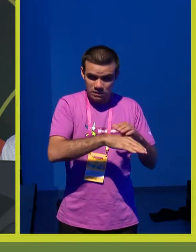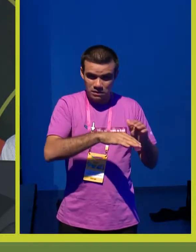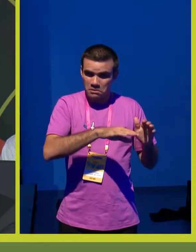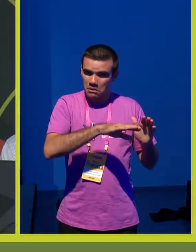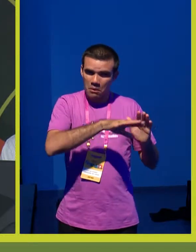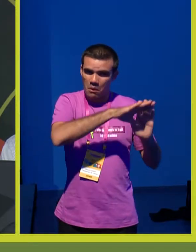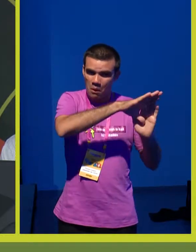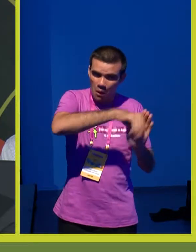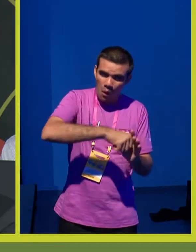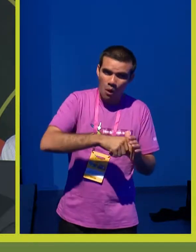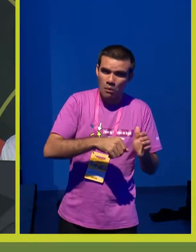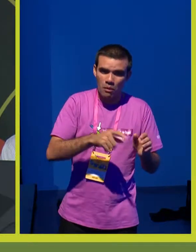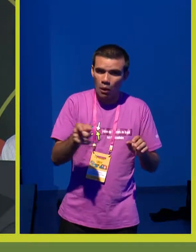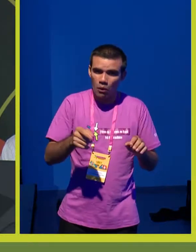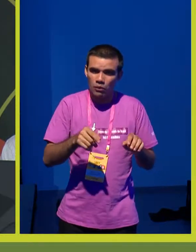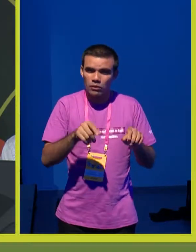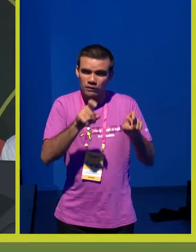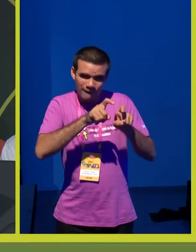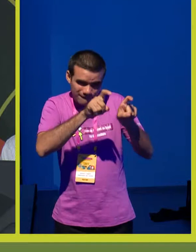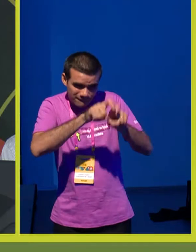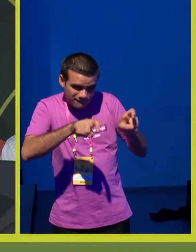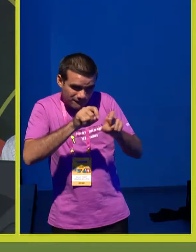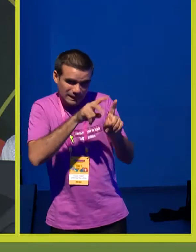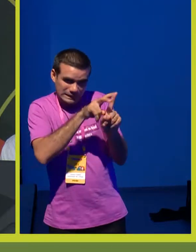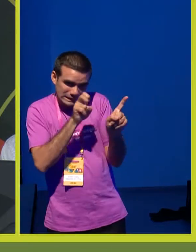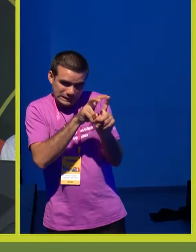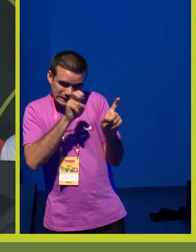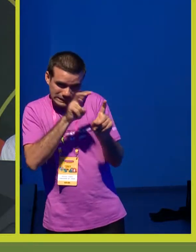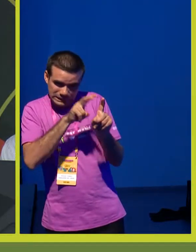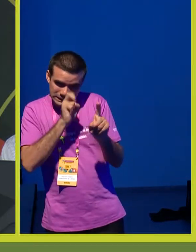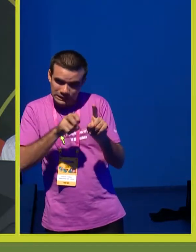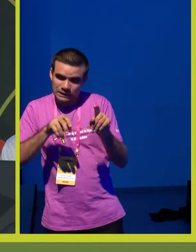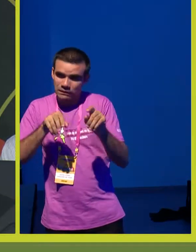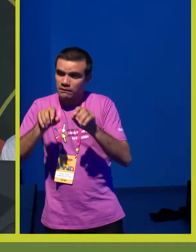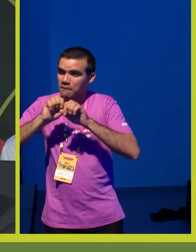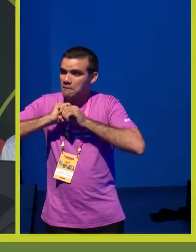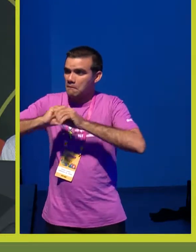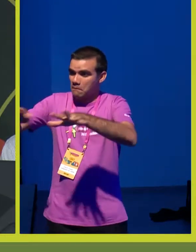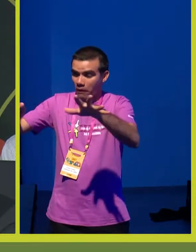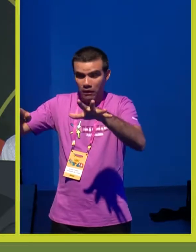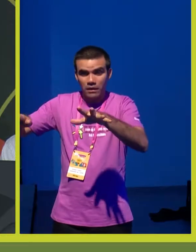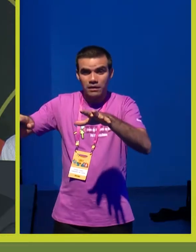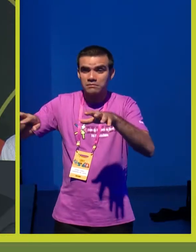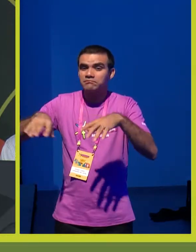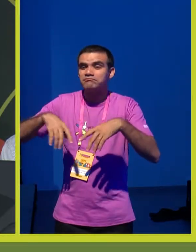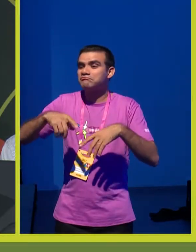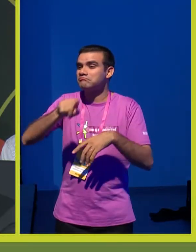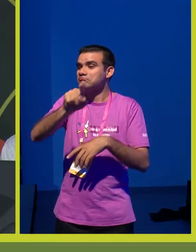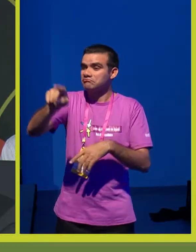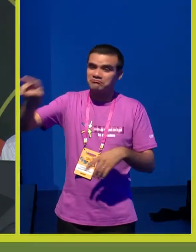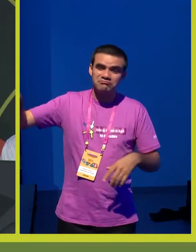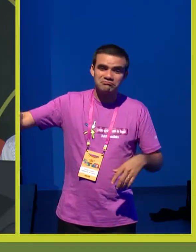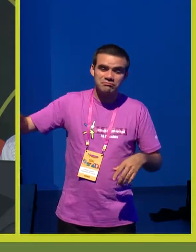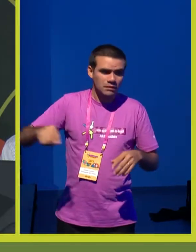ou sejam hackeadas de qualquer maneira ou sejam expostas de maneira pública ninguém que tem essa informação em mãos